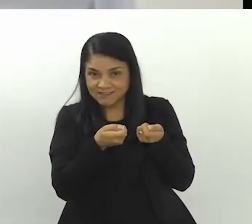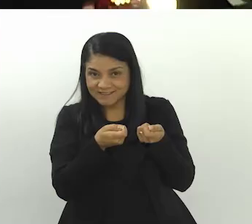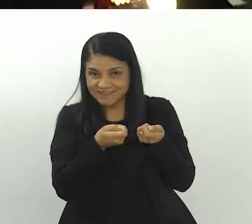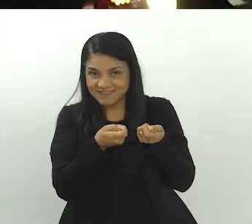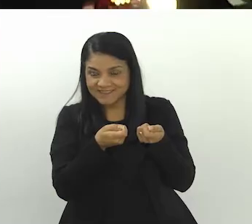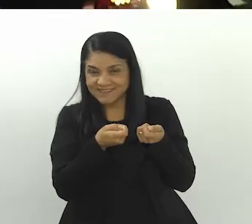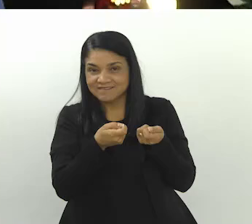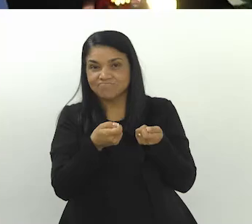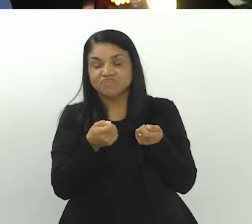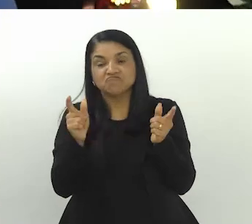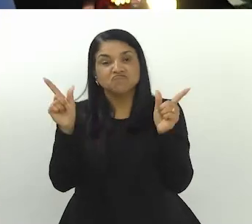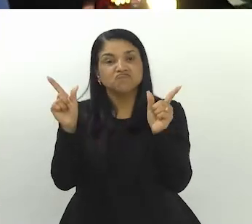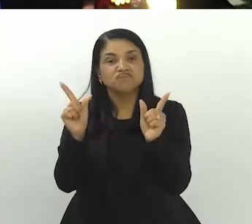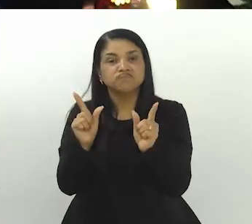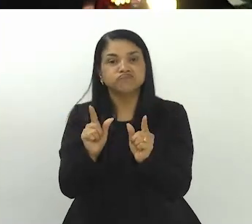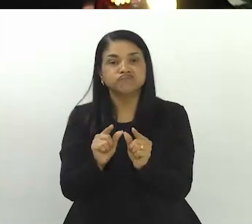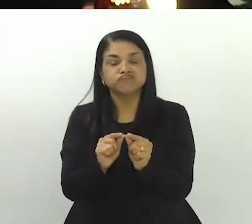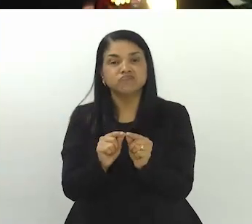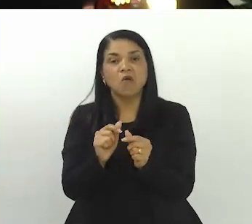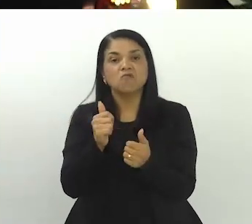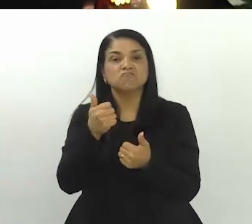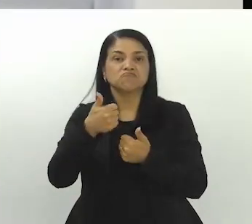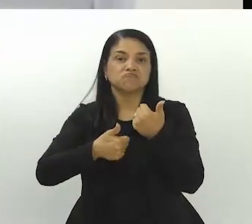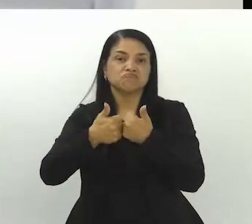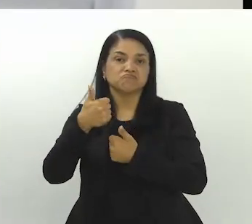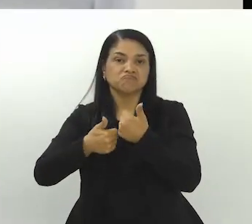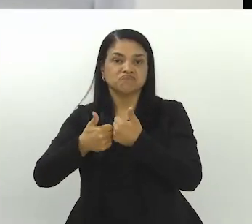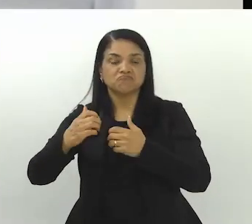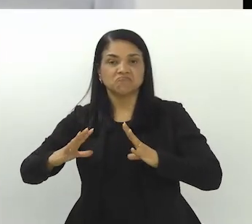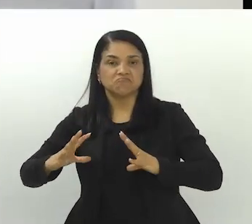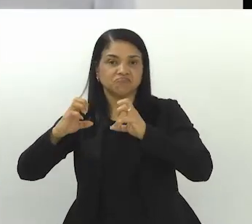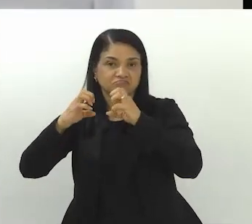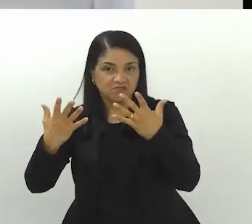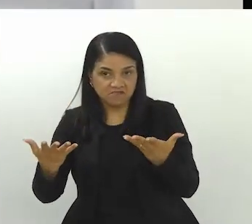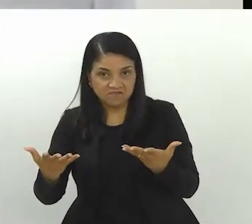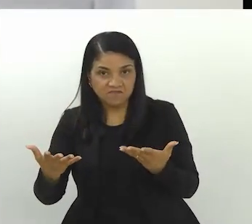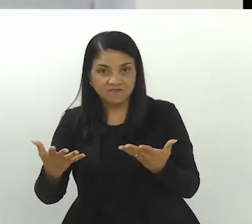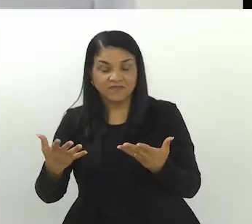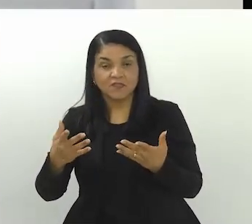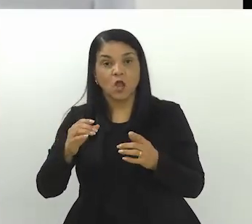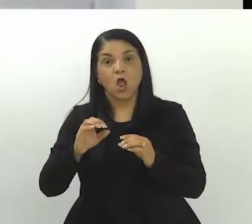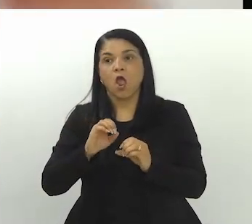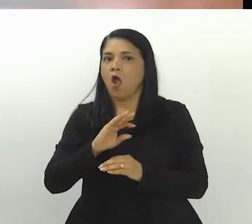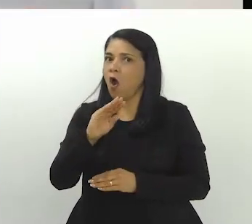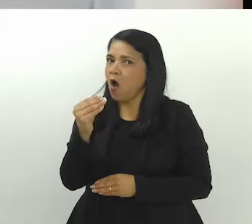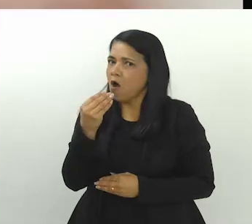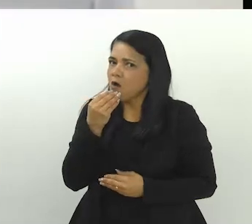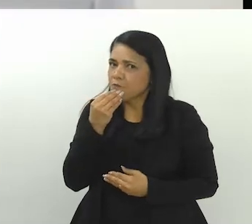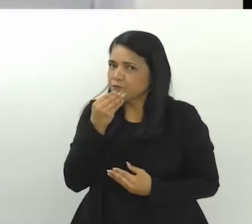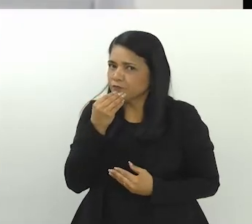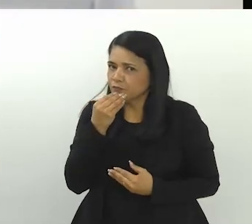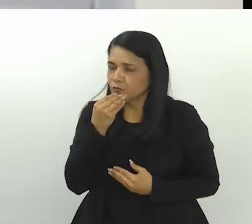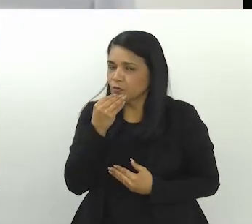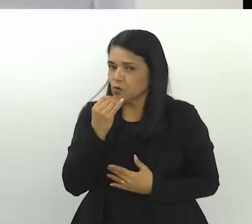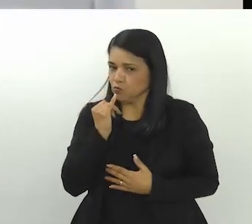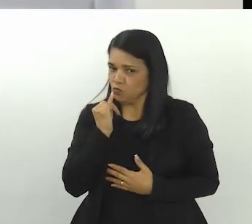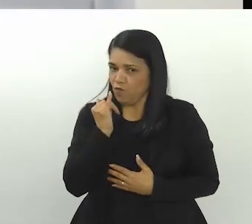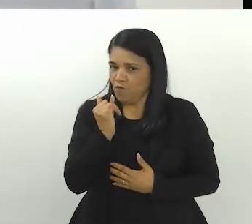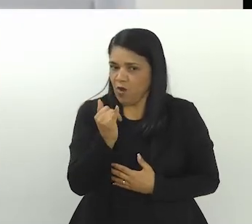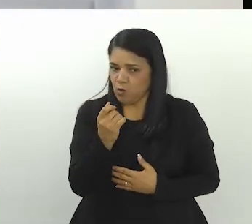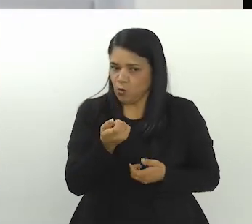crime organizado, haja uma diminuição desses confrontos. E veja, com isso não estou, obviamente, né,